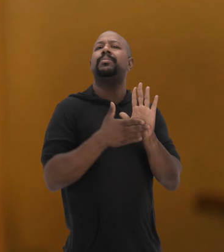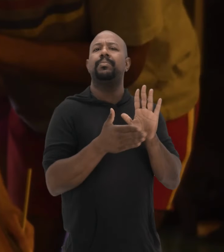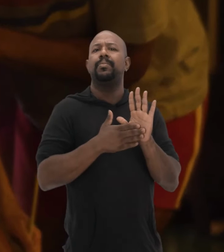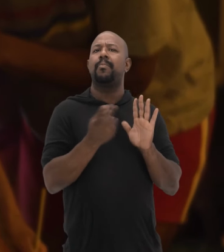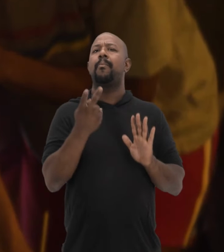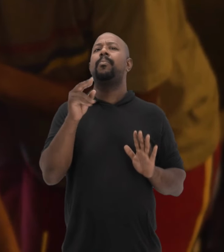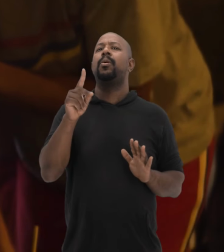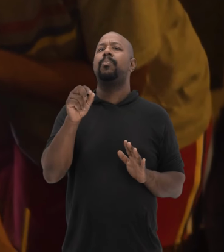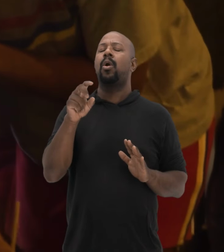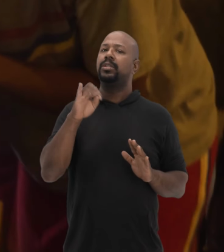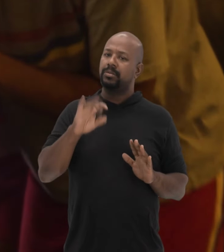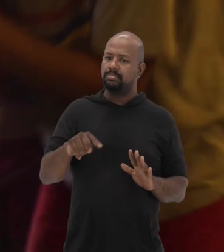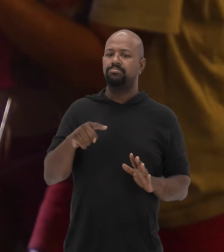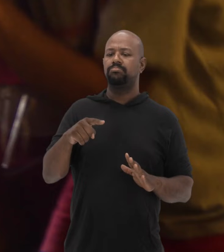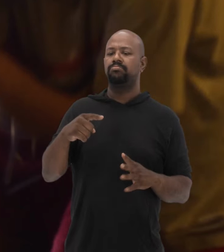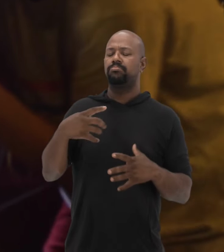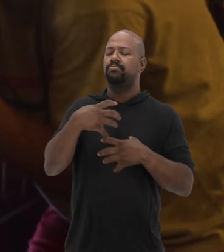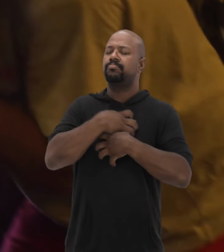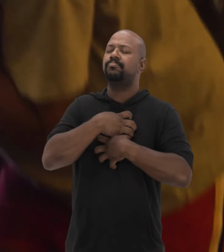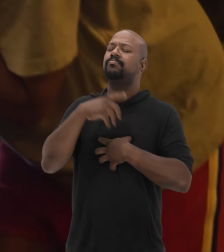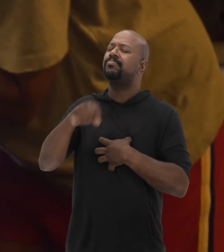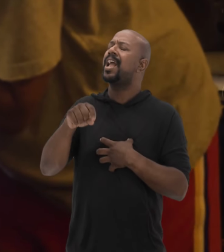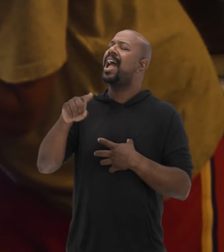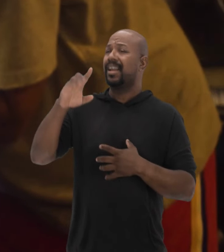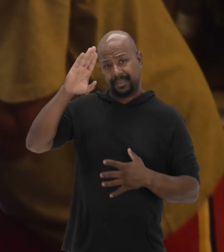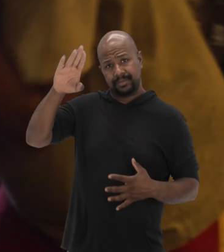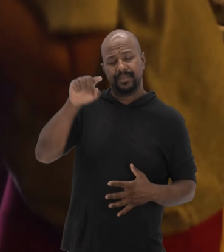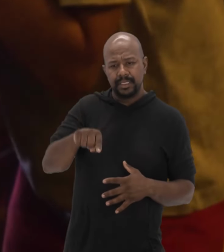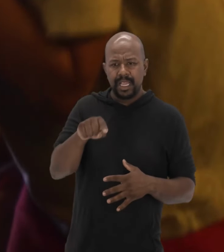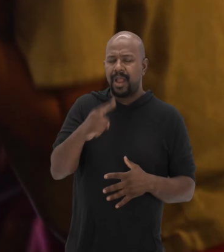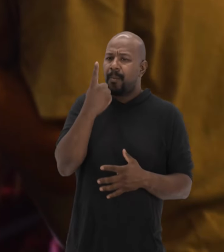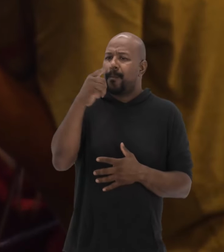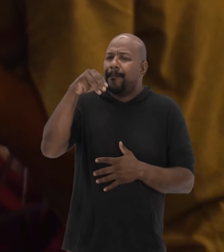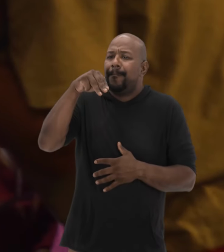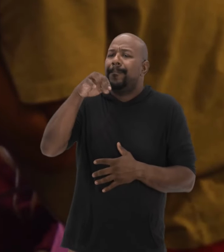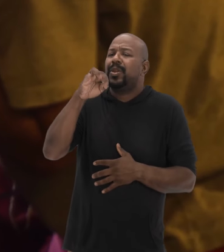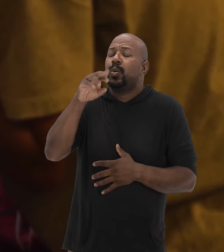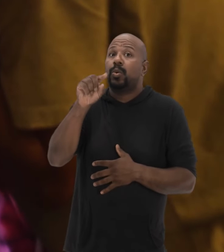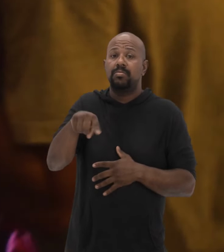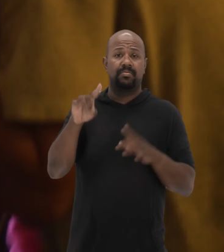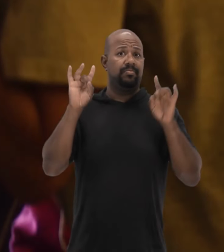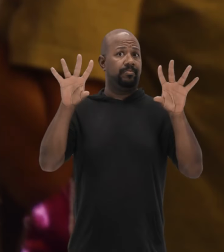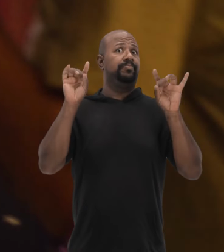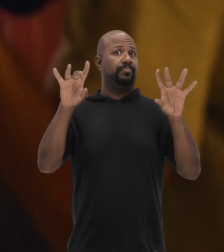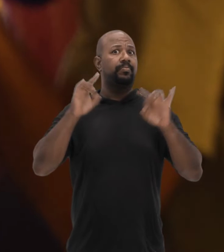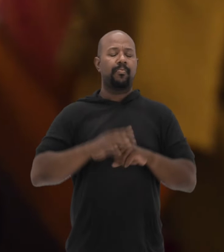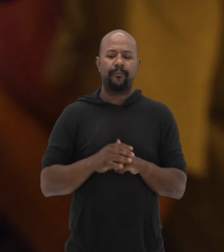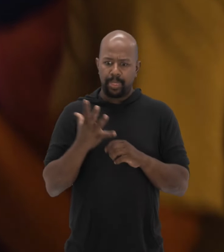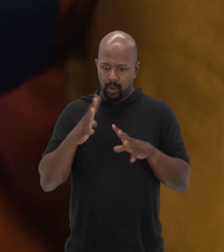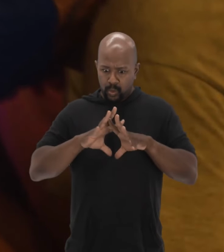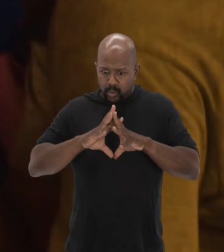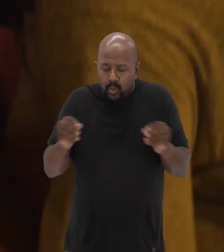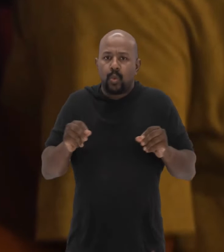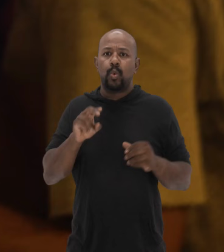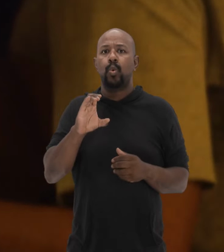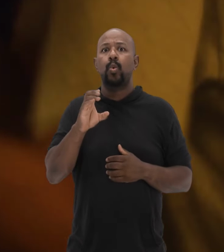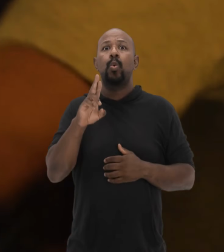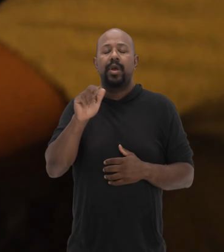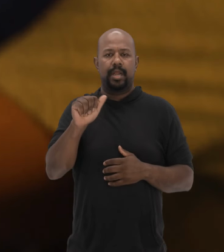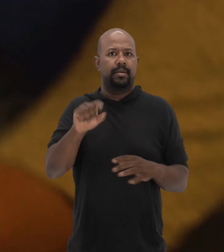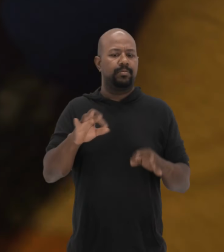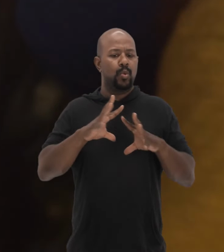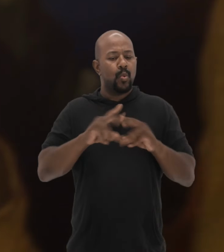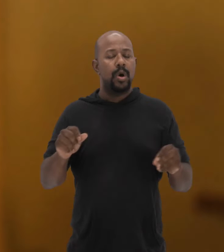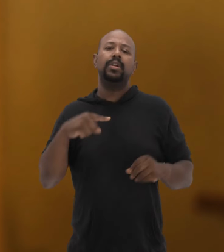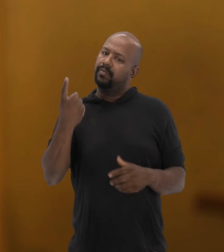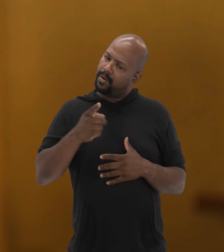esse propósito, né? Aquele minutinho que a gente toma é crucial, né? Um minutinho que é especial. Que cura. É um